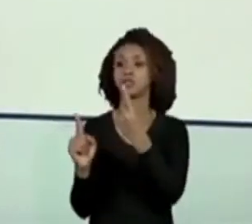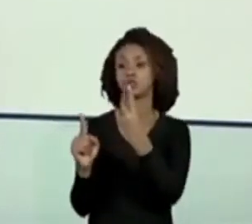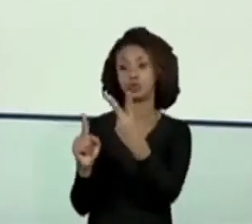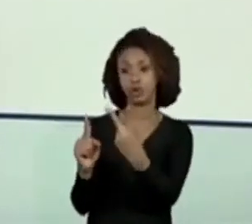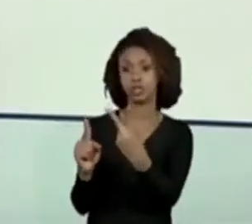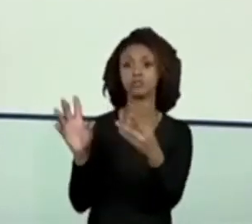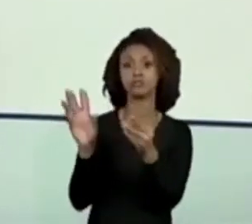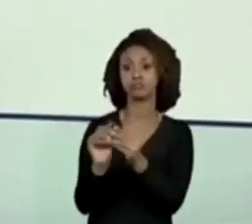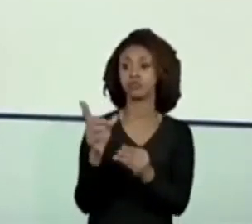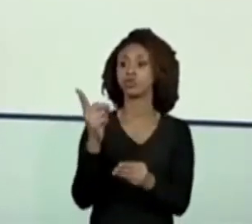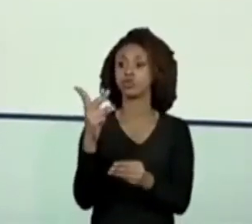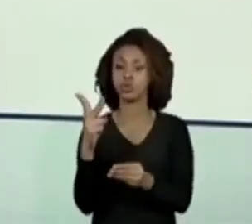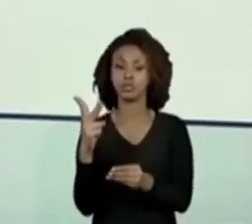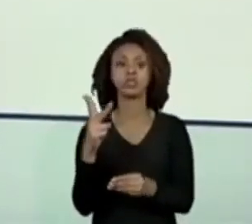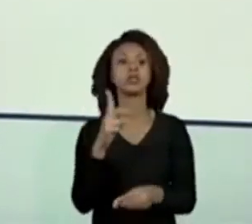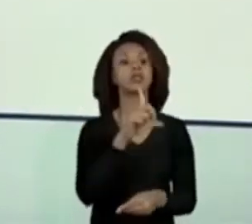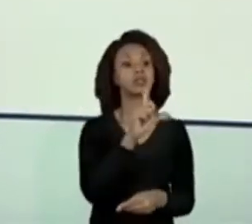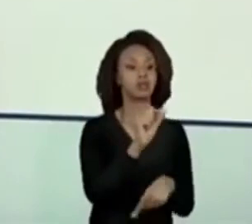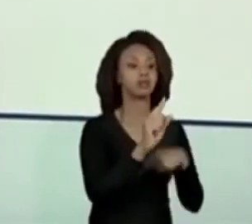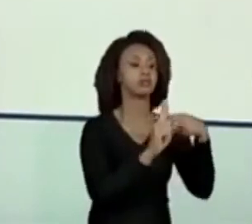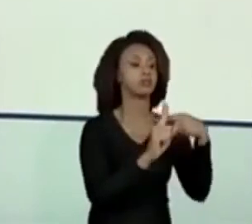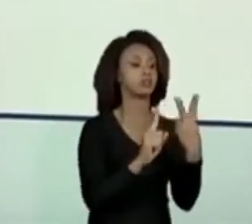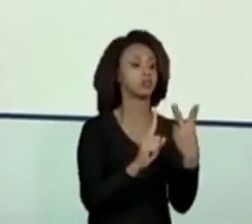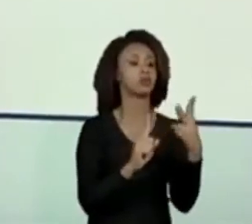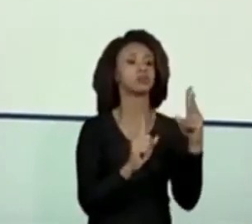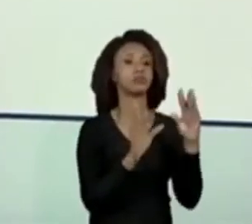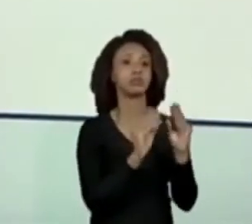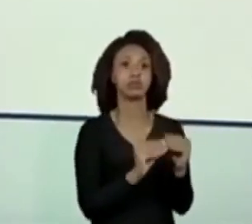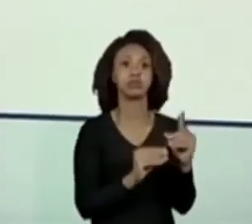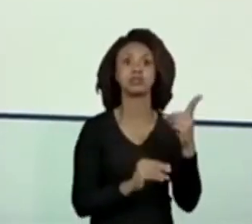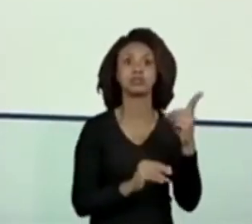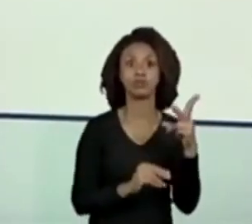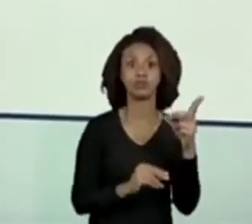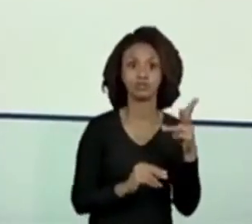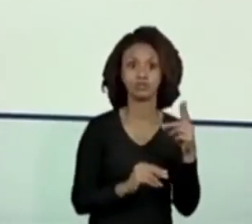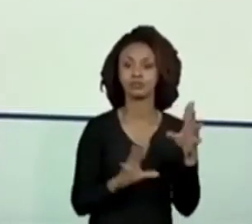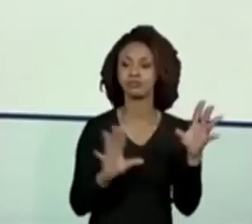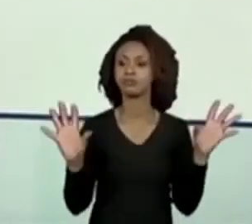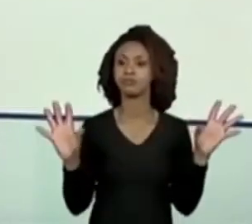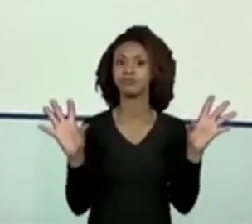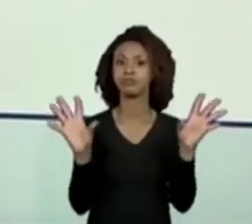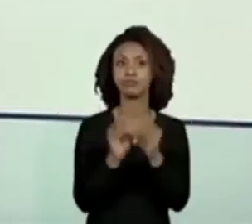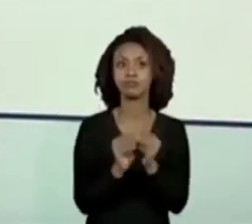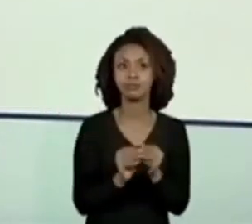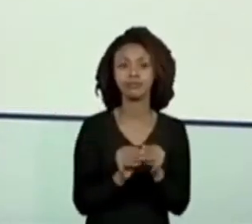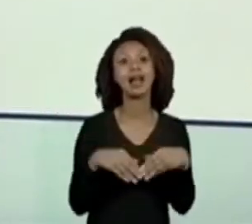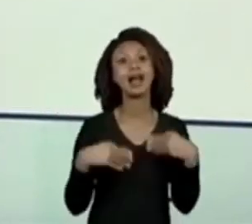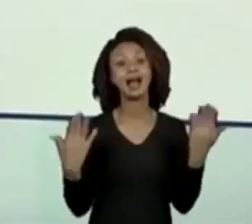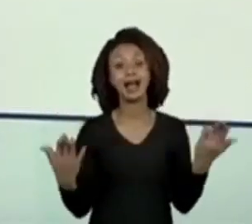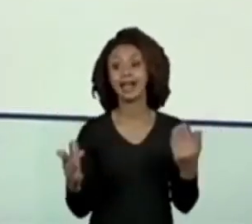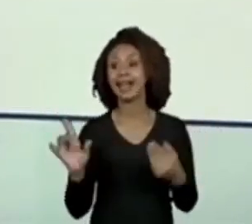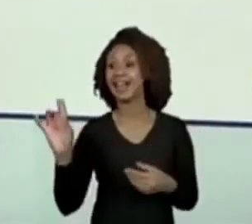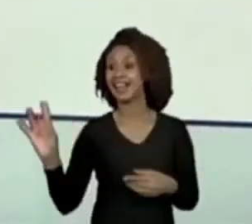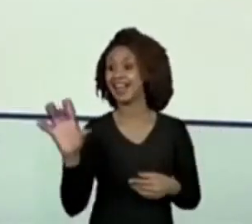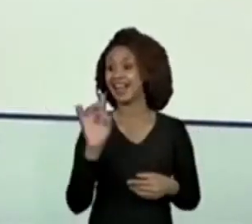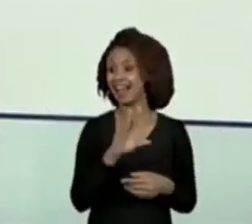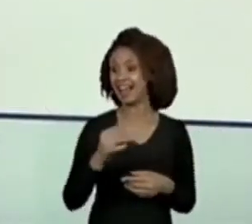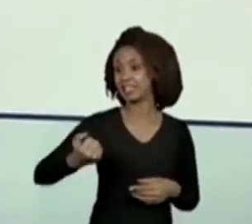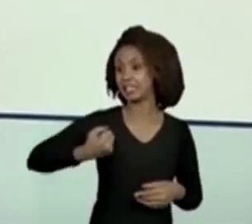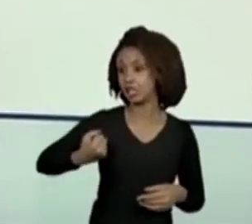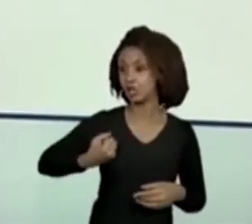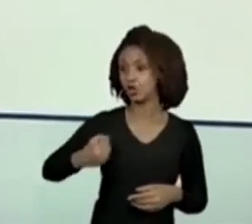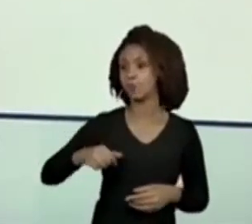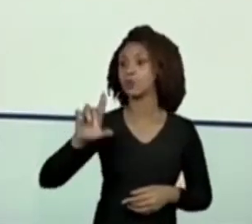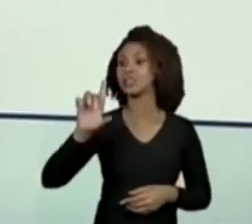2, 12. E aí, para facilitar a conta, a gente somou as dezenas